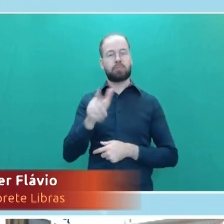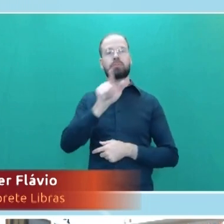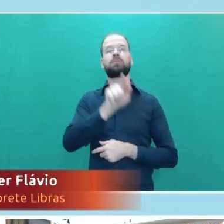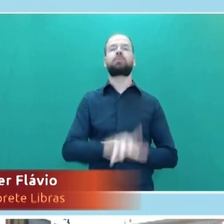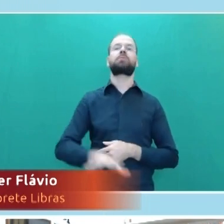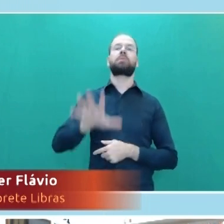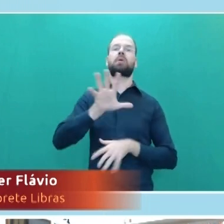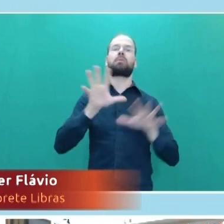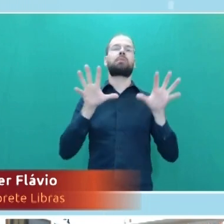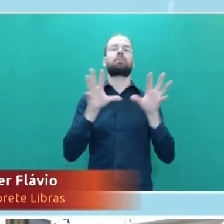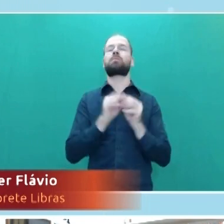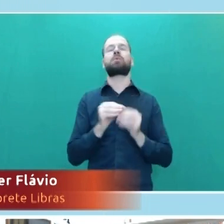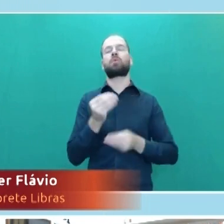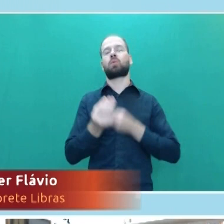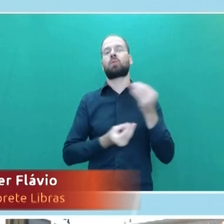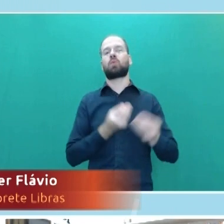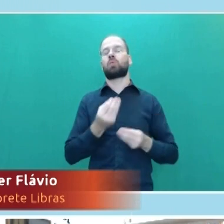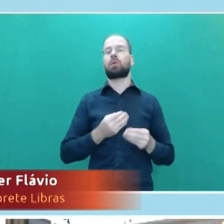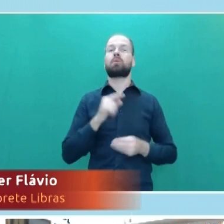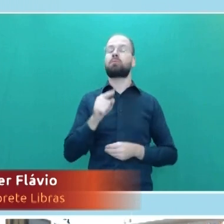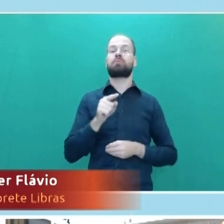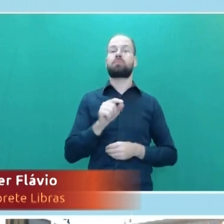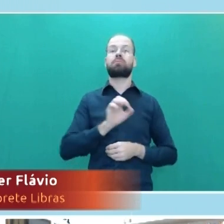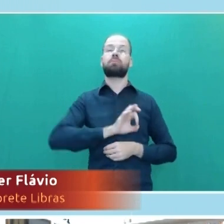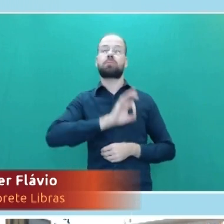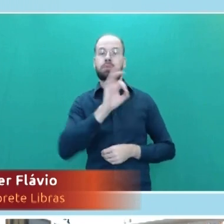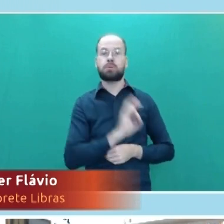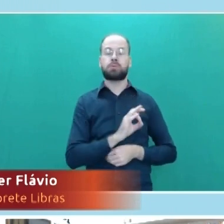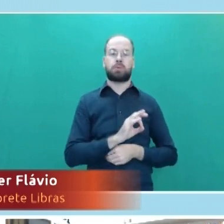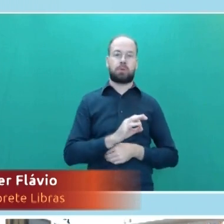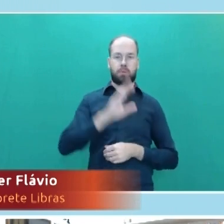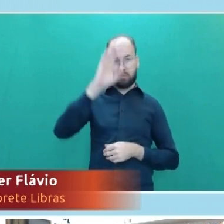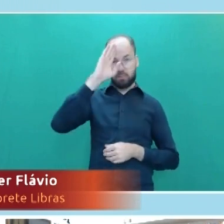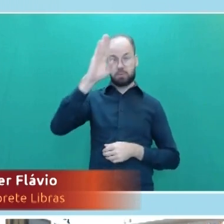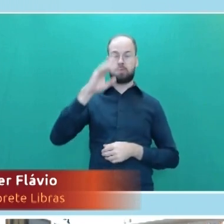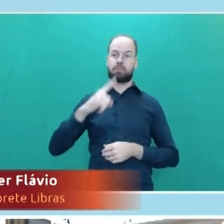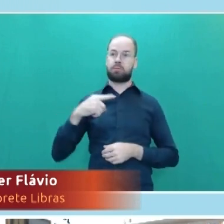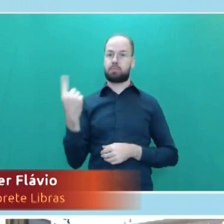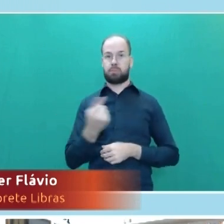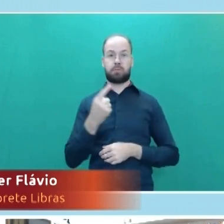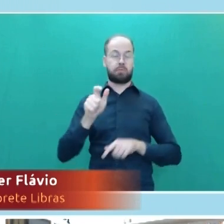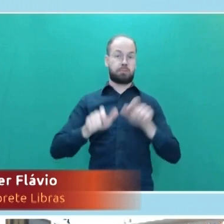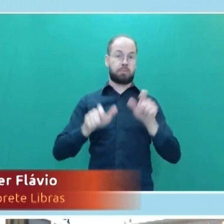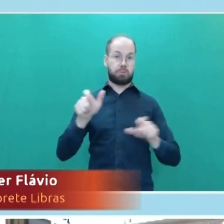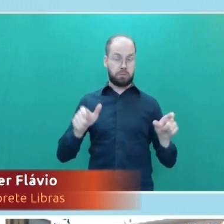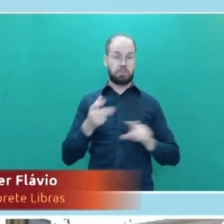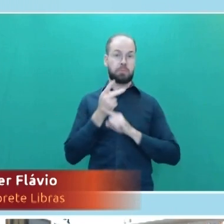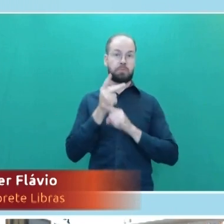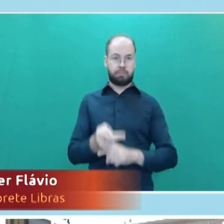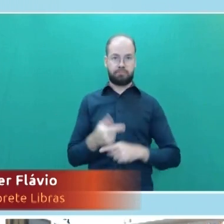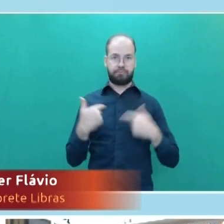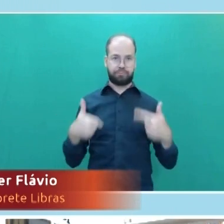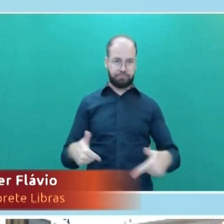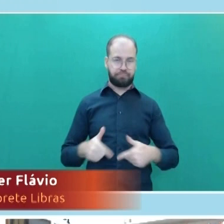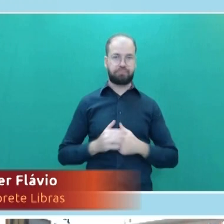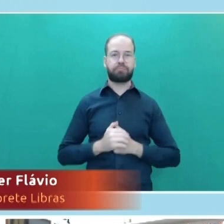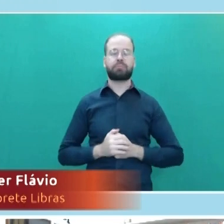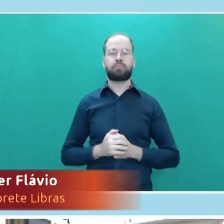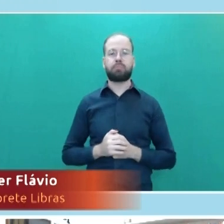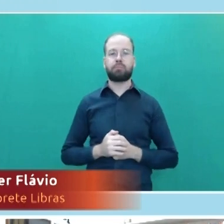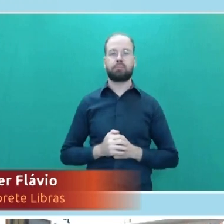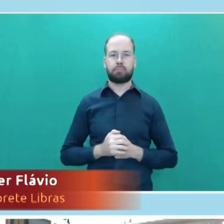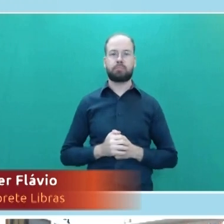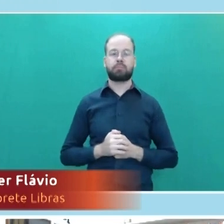cenário, o que representam esses números, né, principalmente para a Justiça do Trabalho também. Tá certo, Camila. Olha,